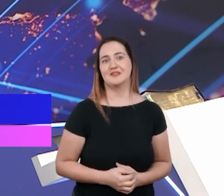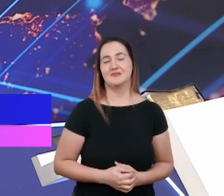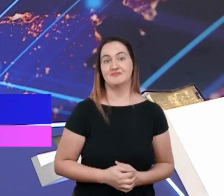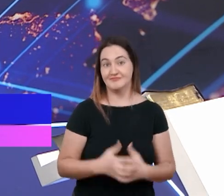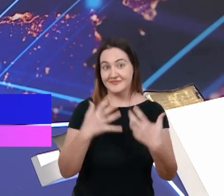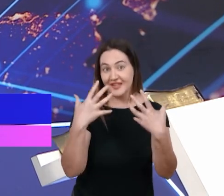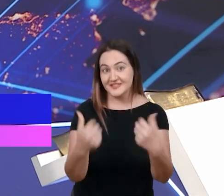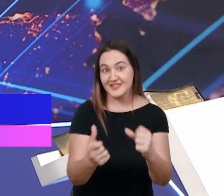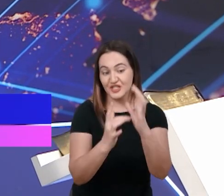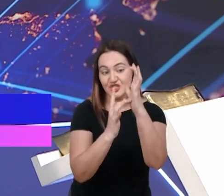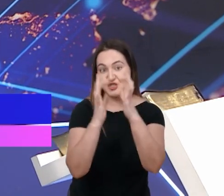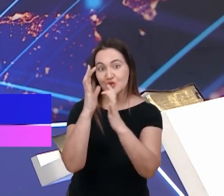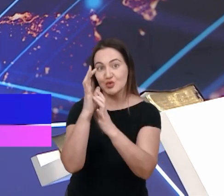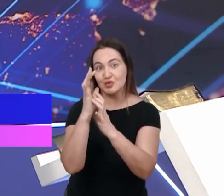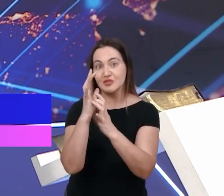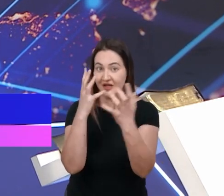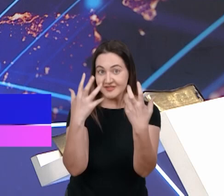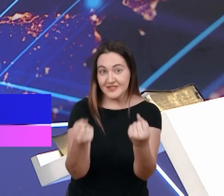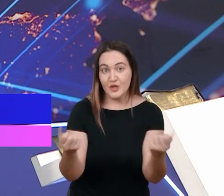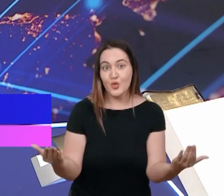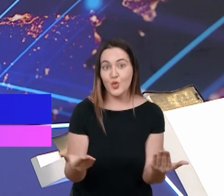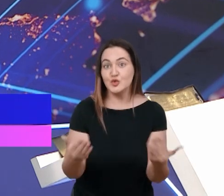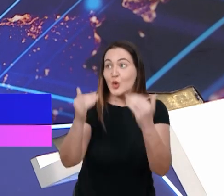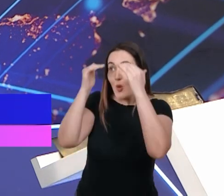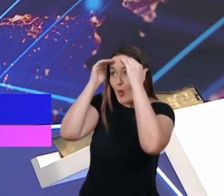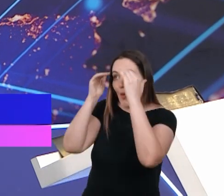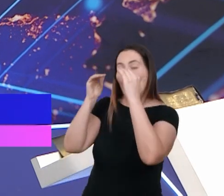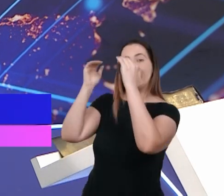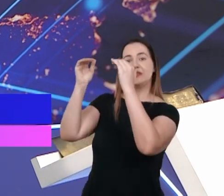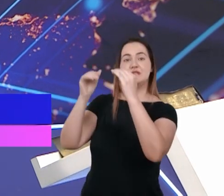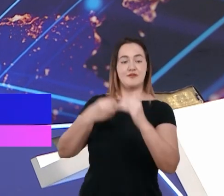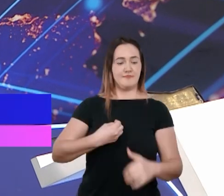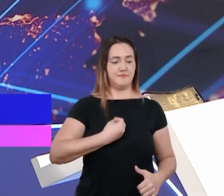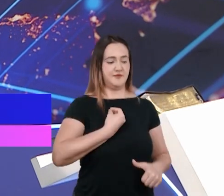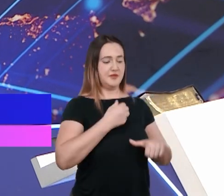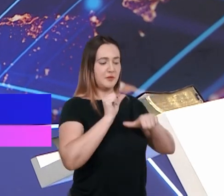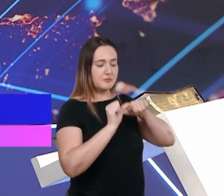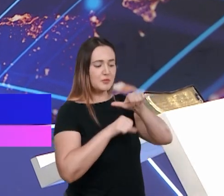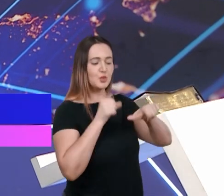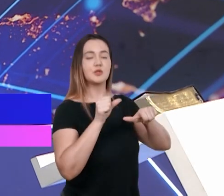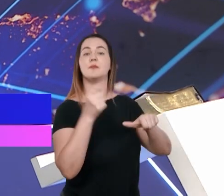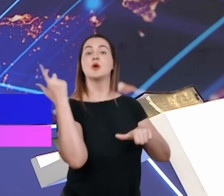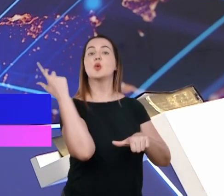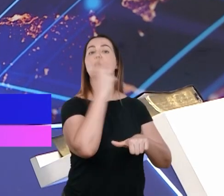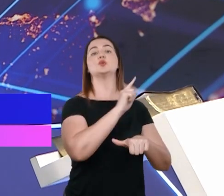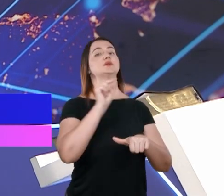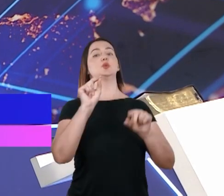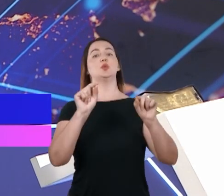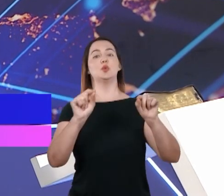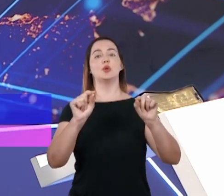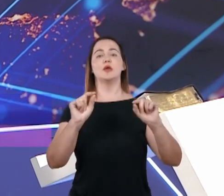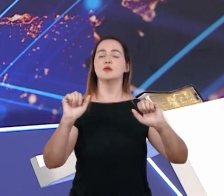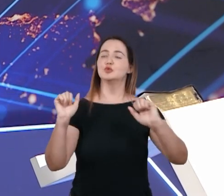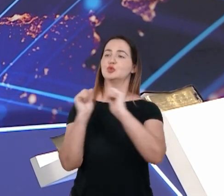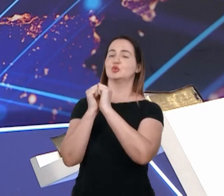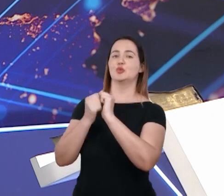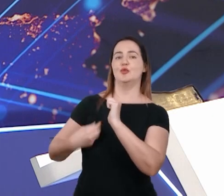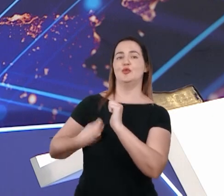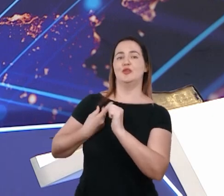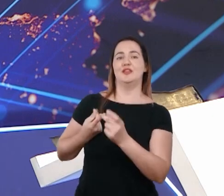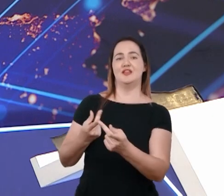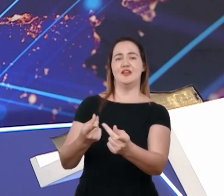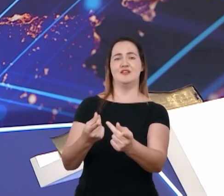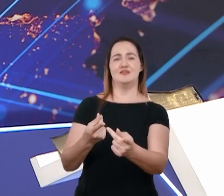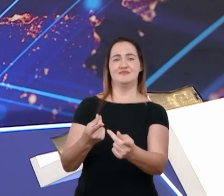para que não sofra as consequências terríveis e cruéis que tem a ver com a morte eterna, a consequência